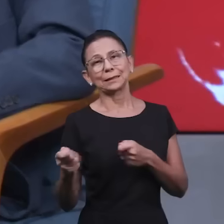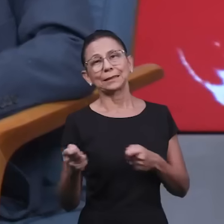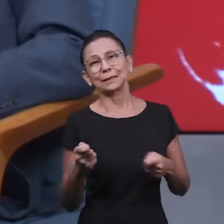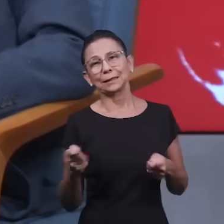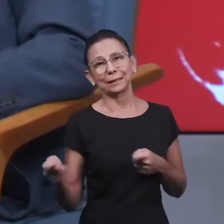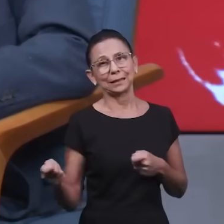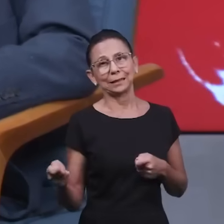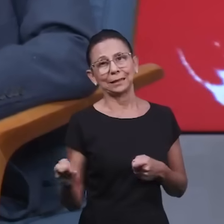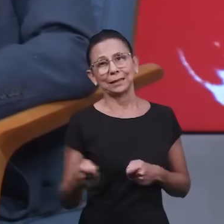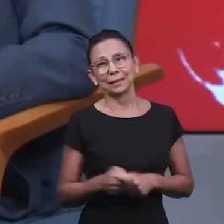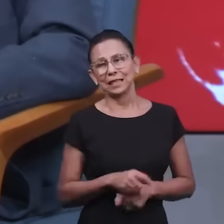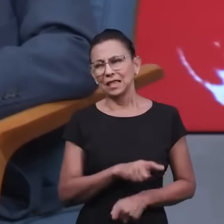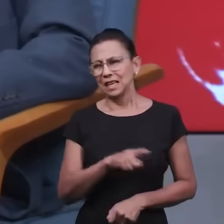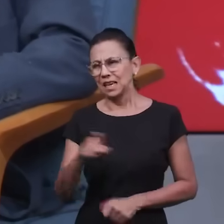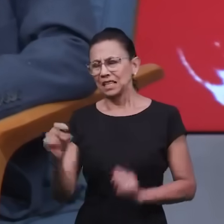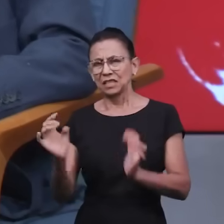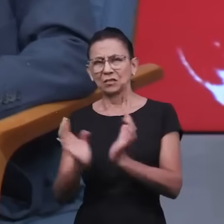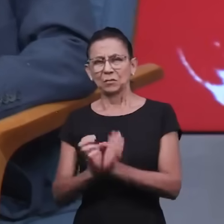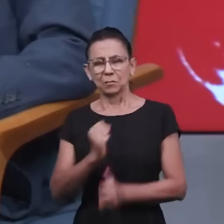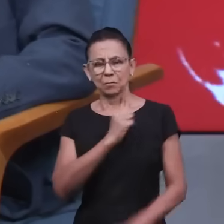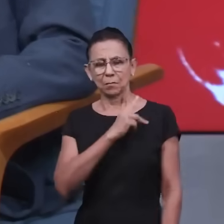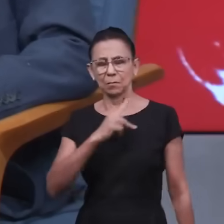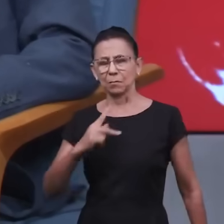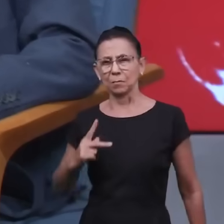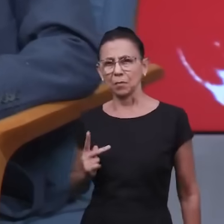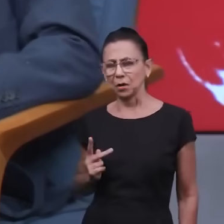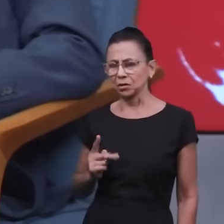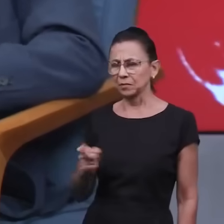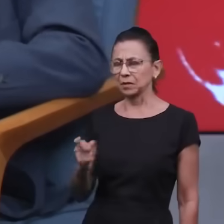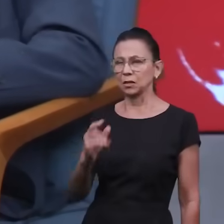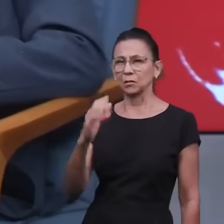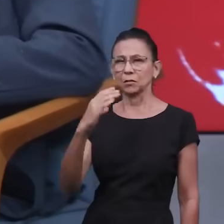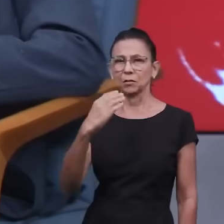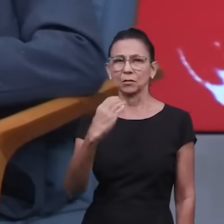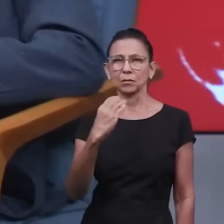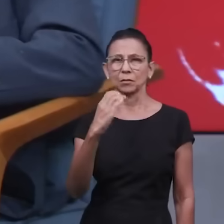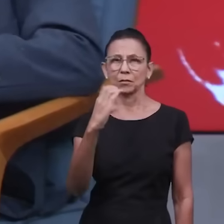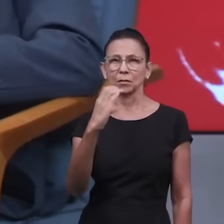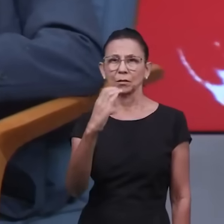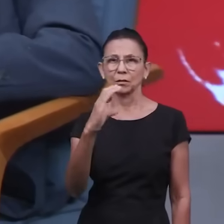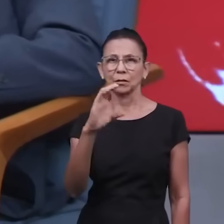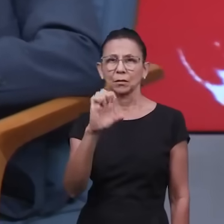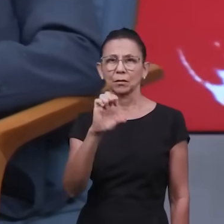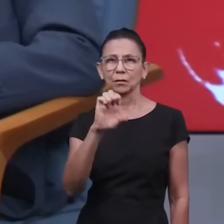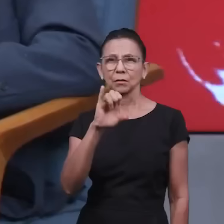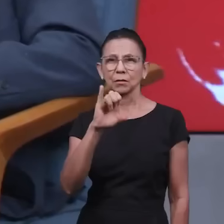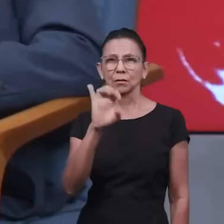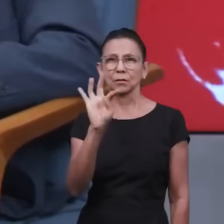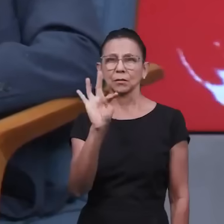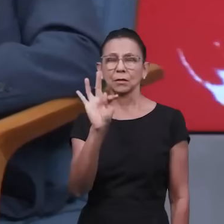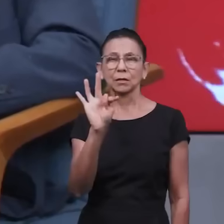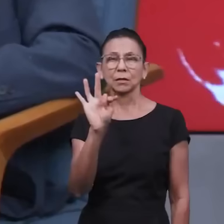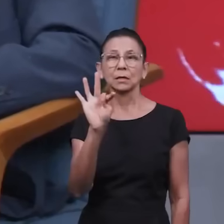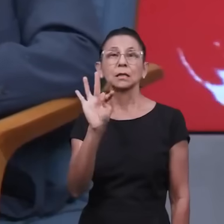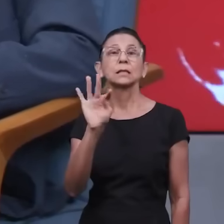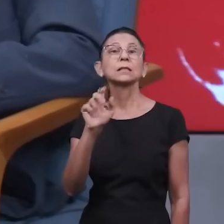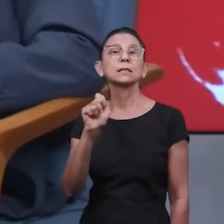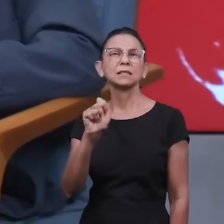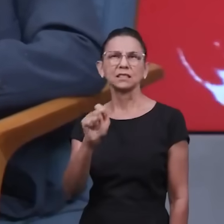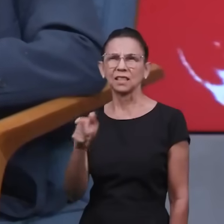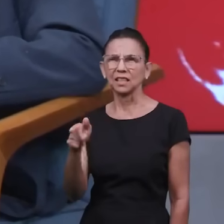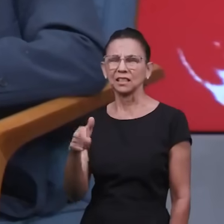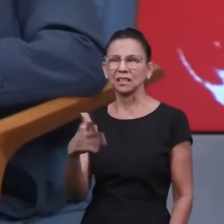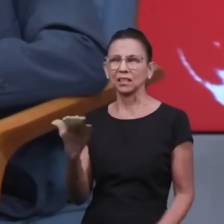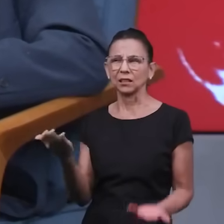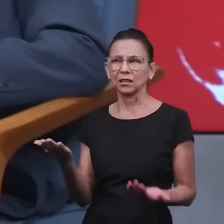dos apóstolos de seita. Que coisa interessante, né? Eles chamavam a pregação